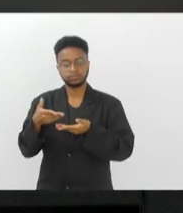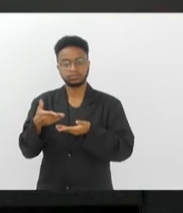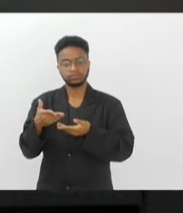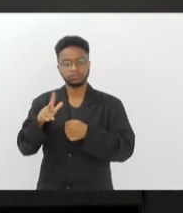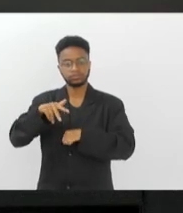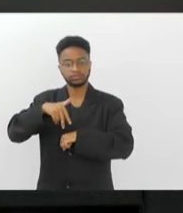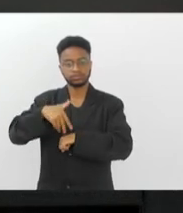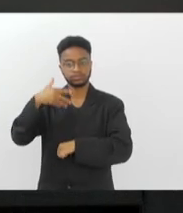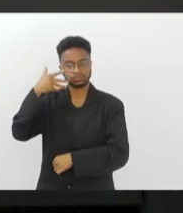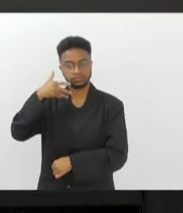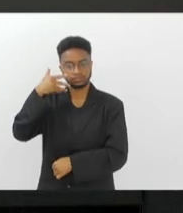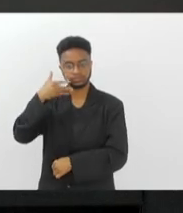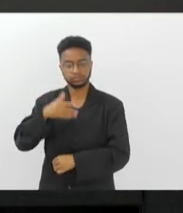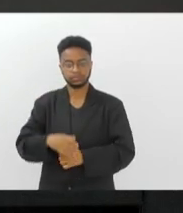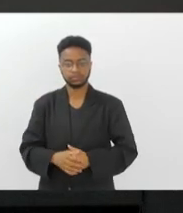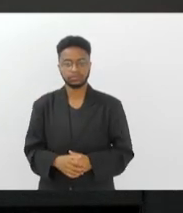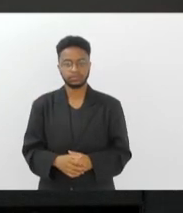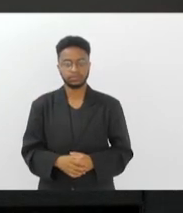uso